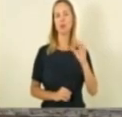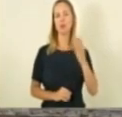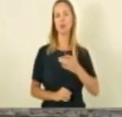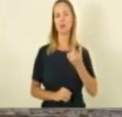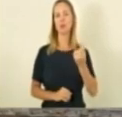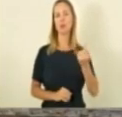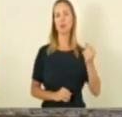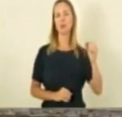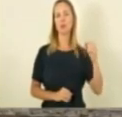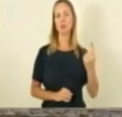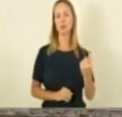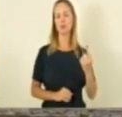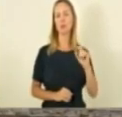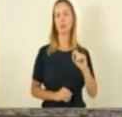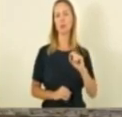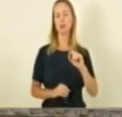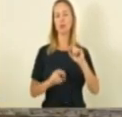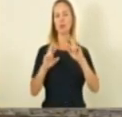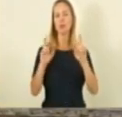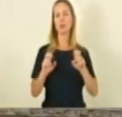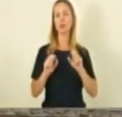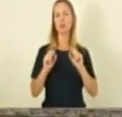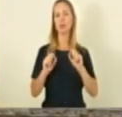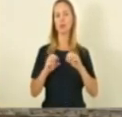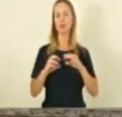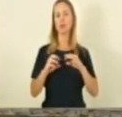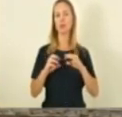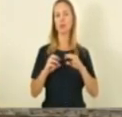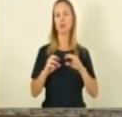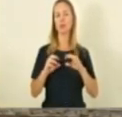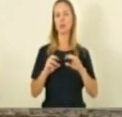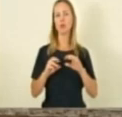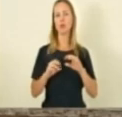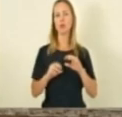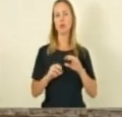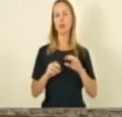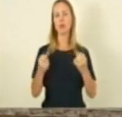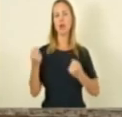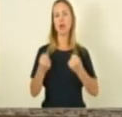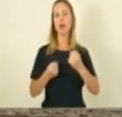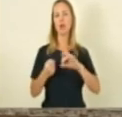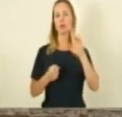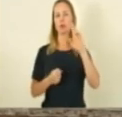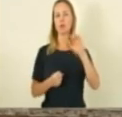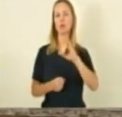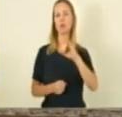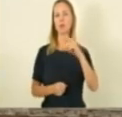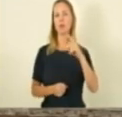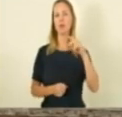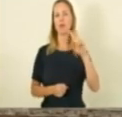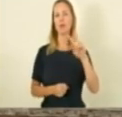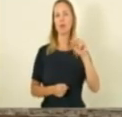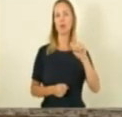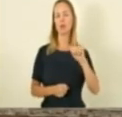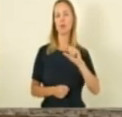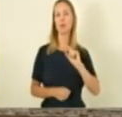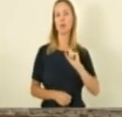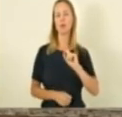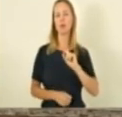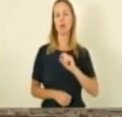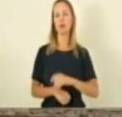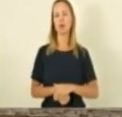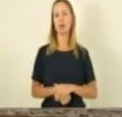6.999/2001, que dispõe sobre a propriedade de veículos automotores, IPVA, consolidando